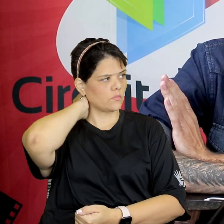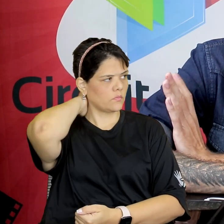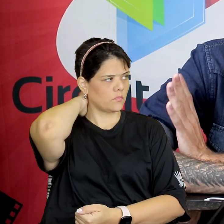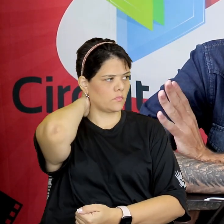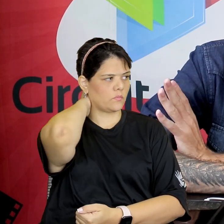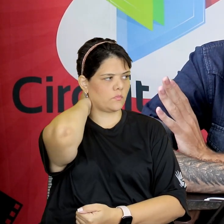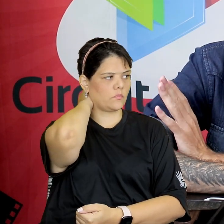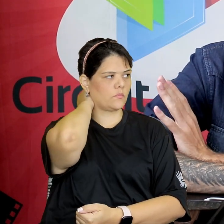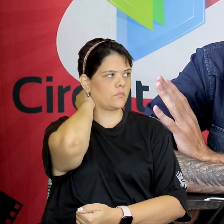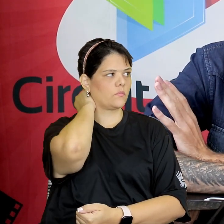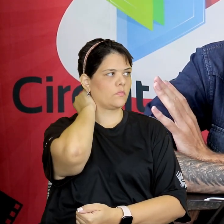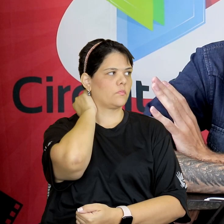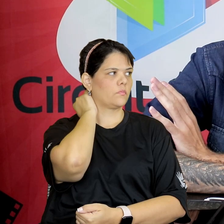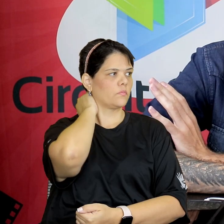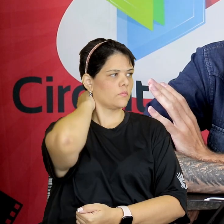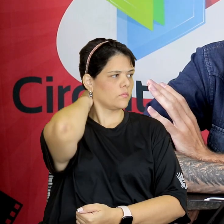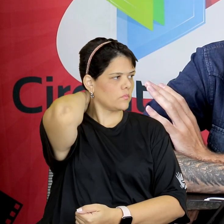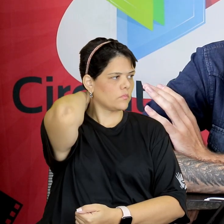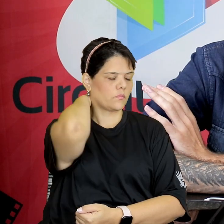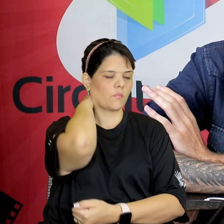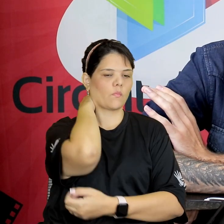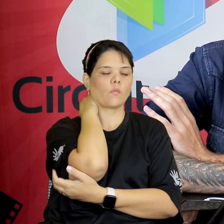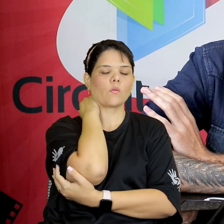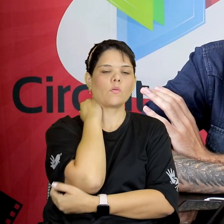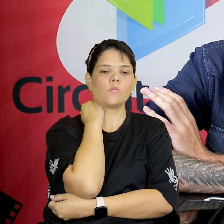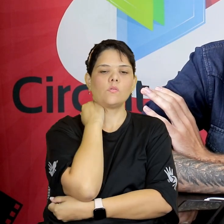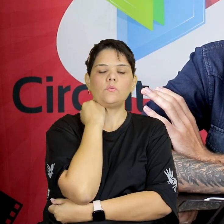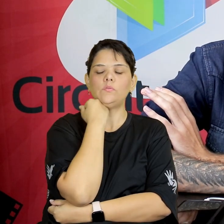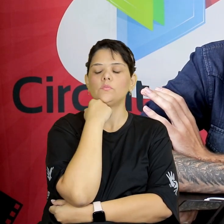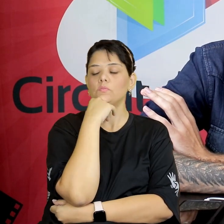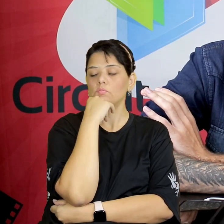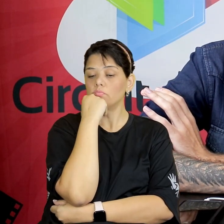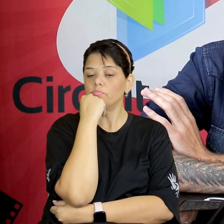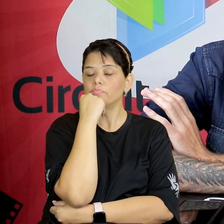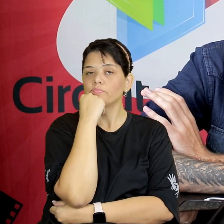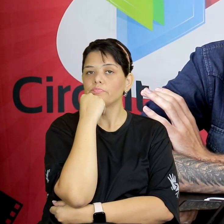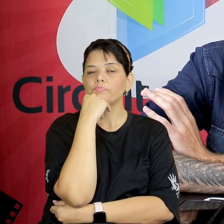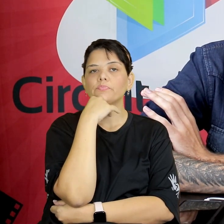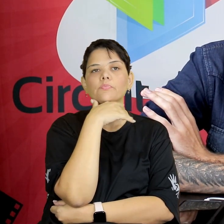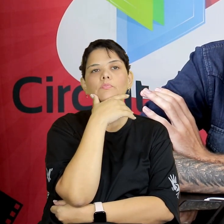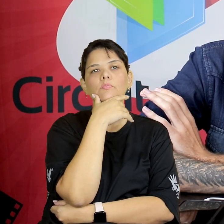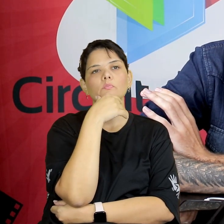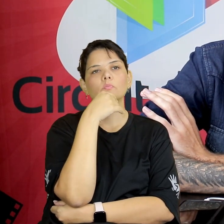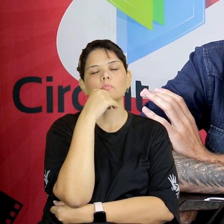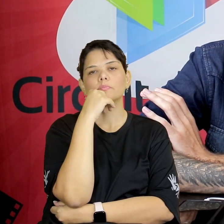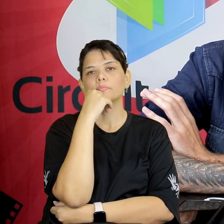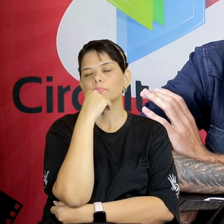Nenhuma? Vou dar uma olhada aqui nas perguntas antes.